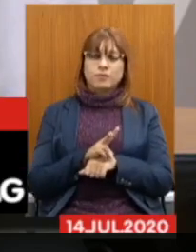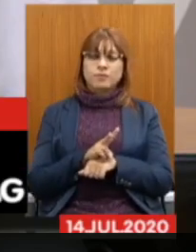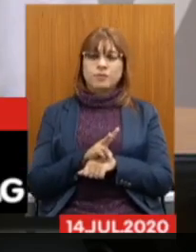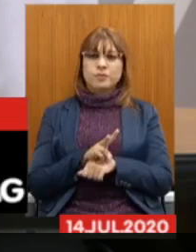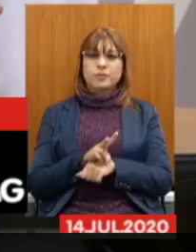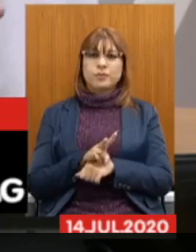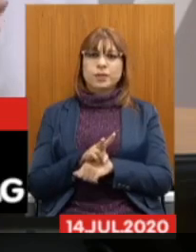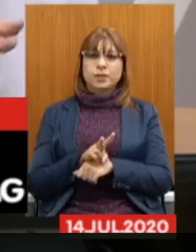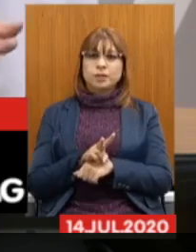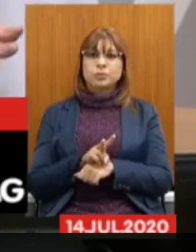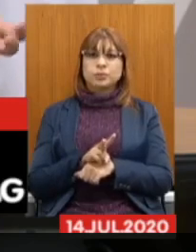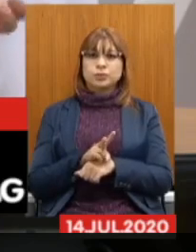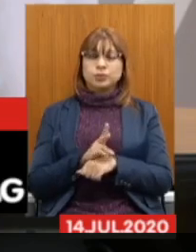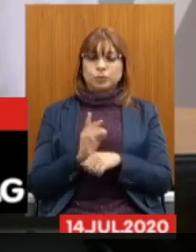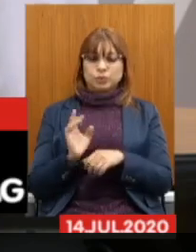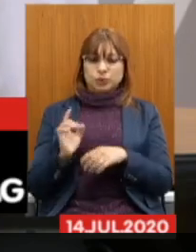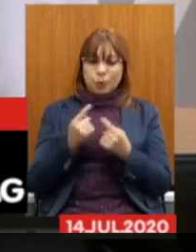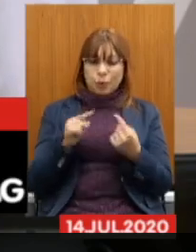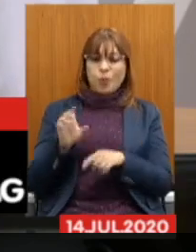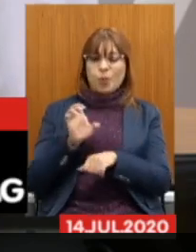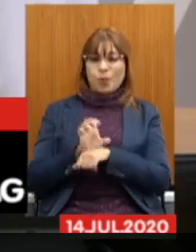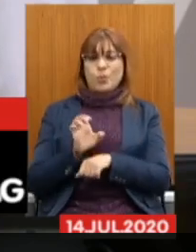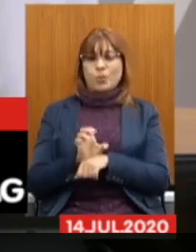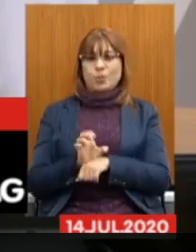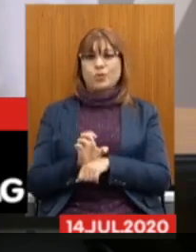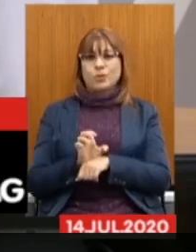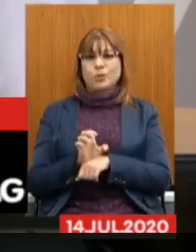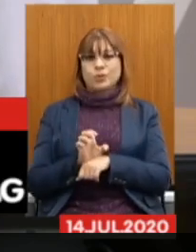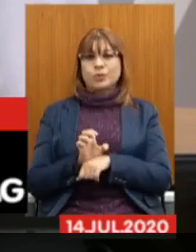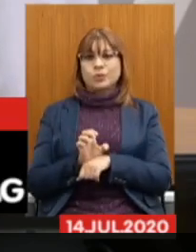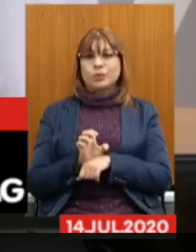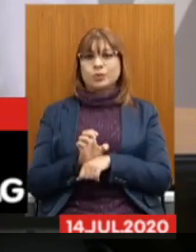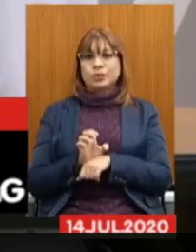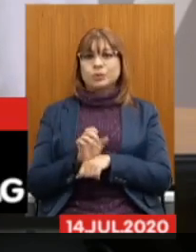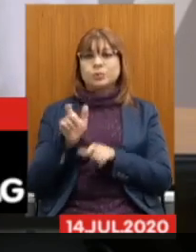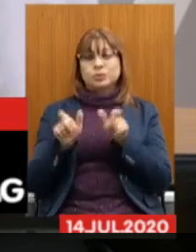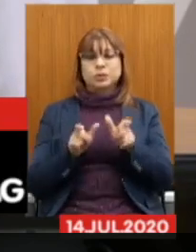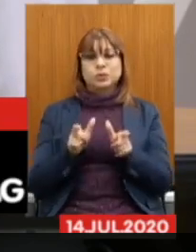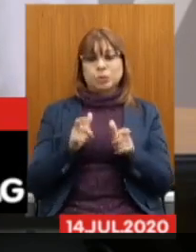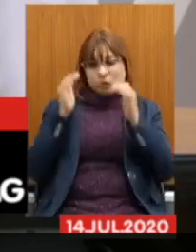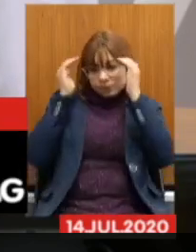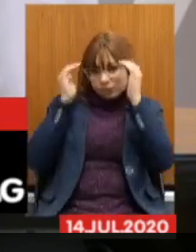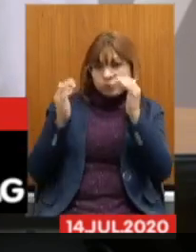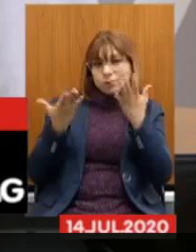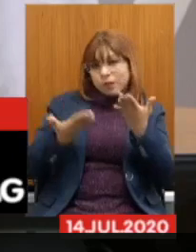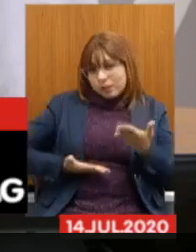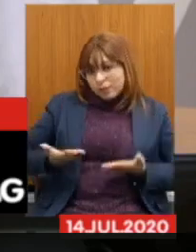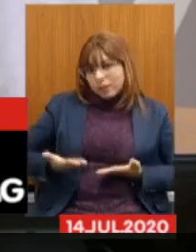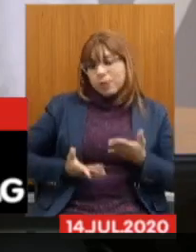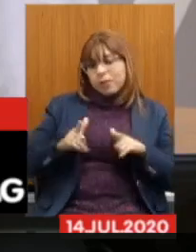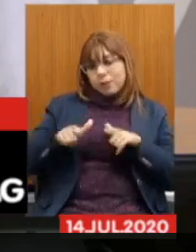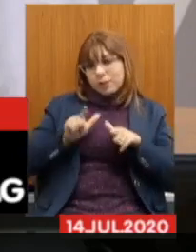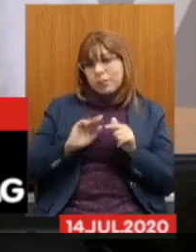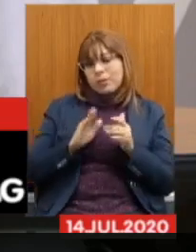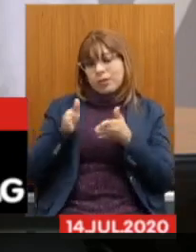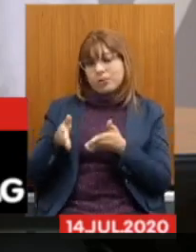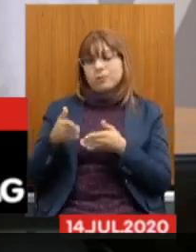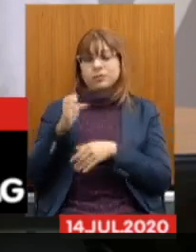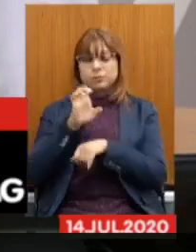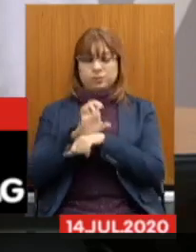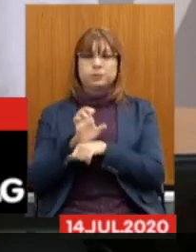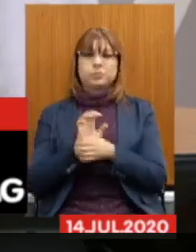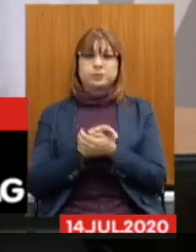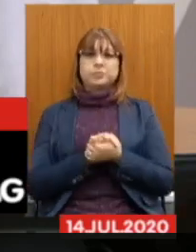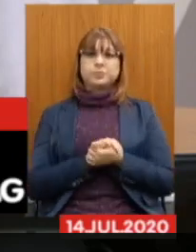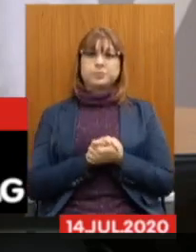da fúria do Estado aqueles que trabalham para ele, que se submetem a essa relação.